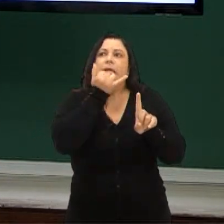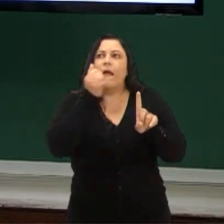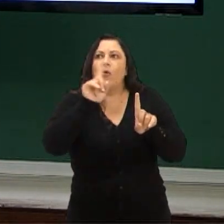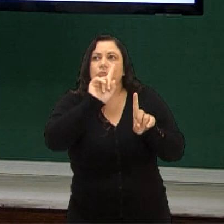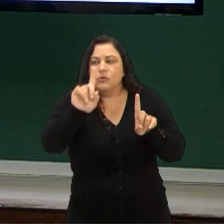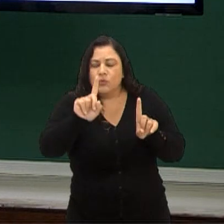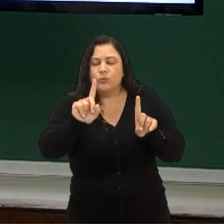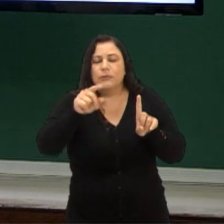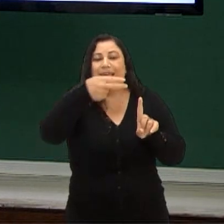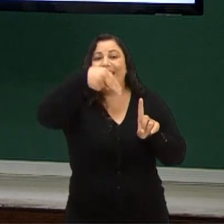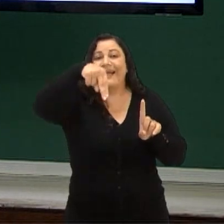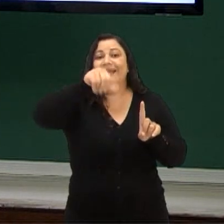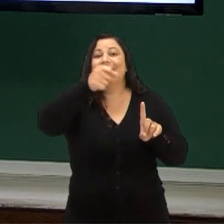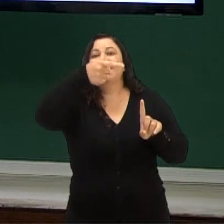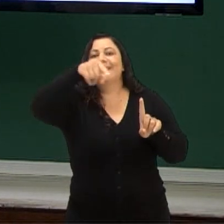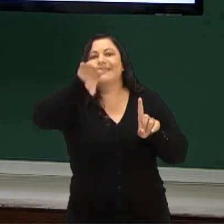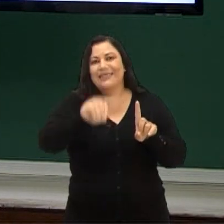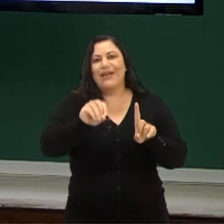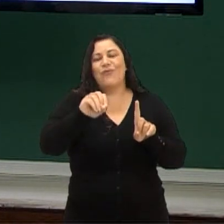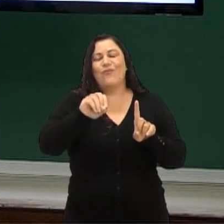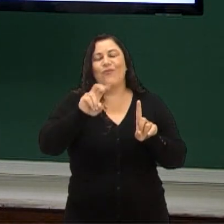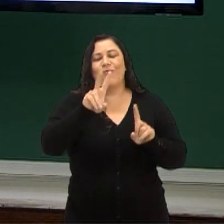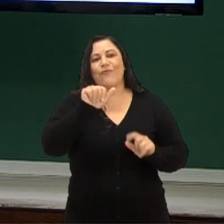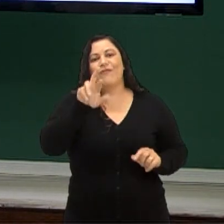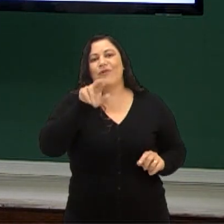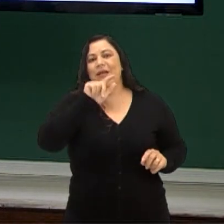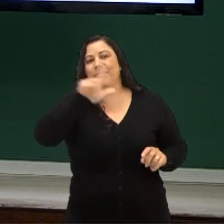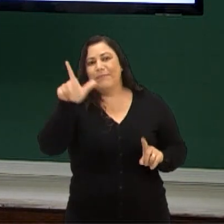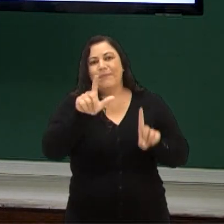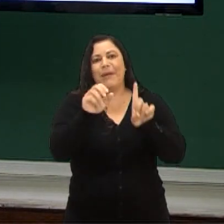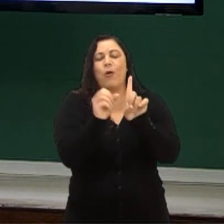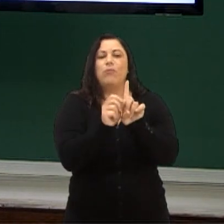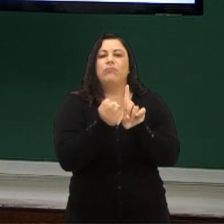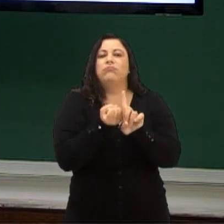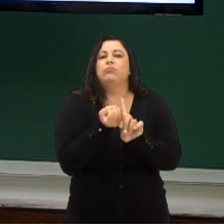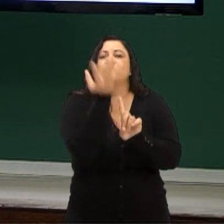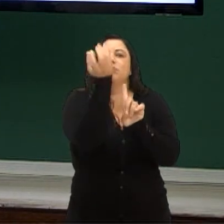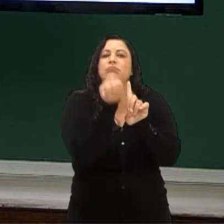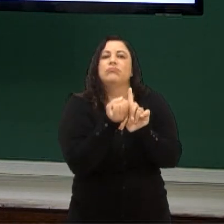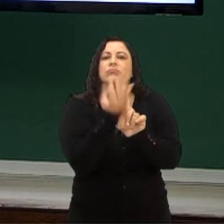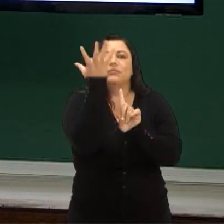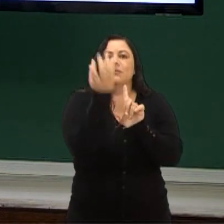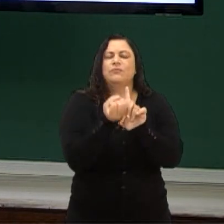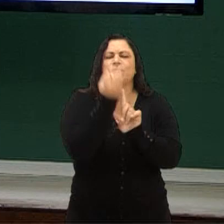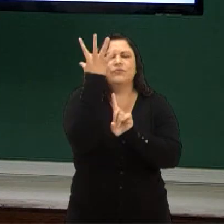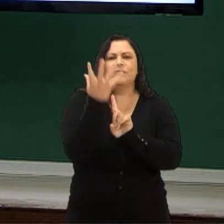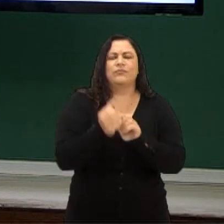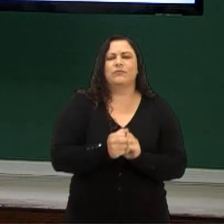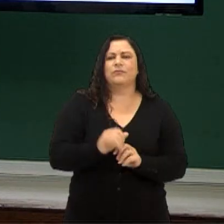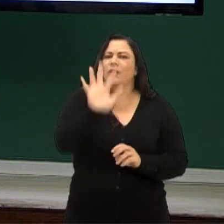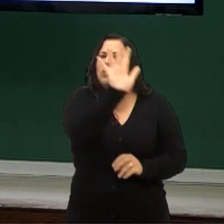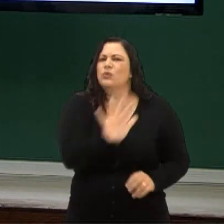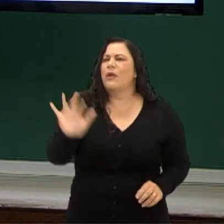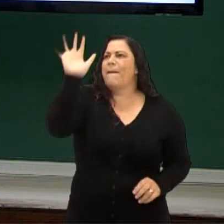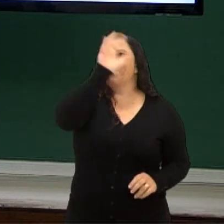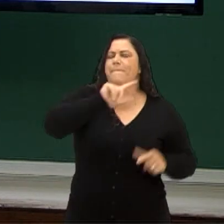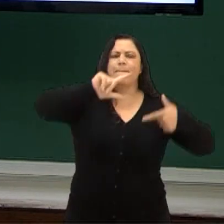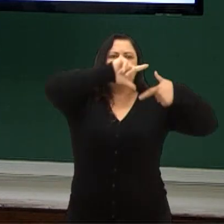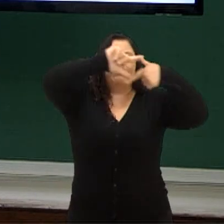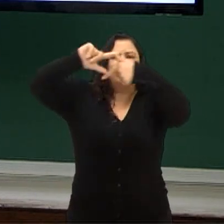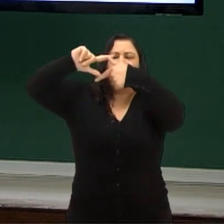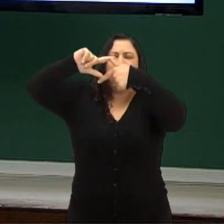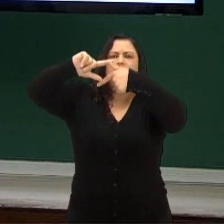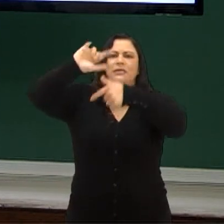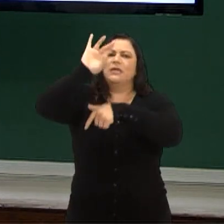não verbal. Existem aquelas que apresentam onomatopeias apenas, então quase não tem linguagem